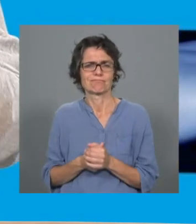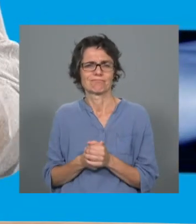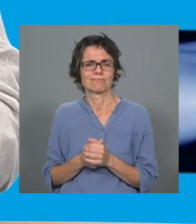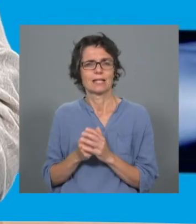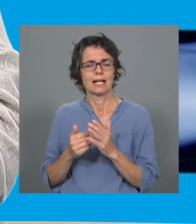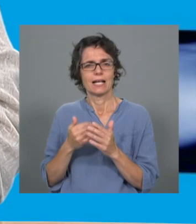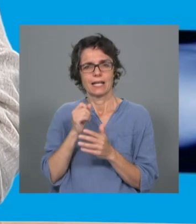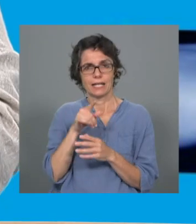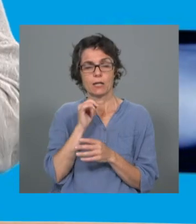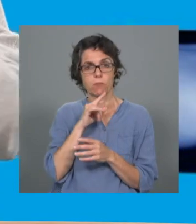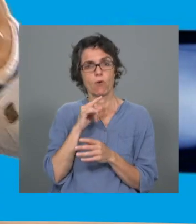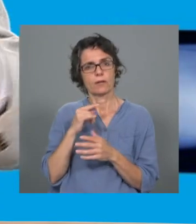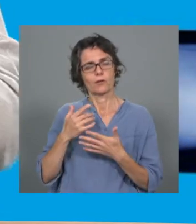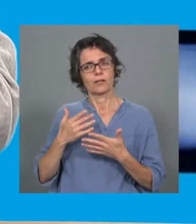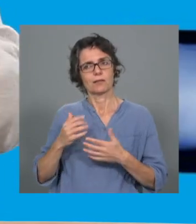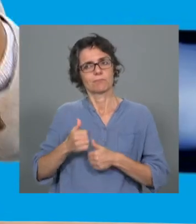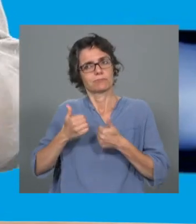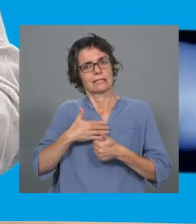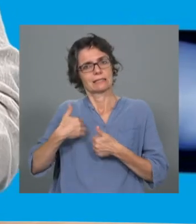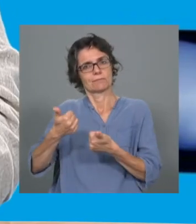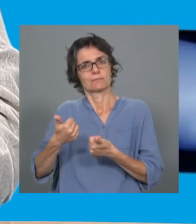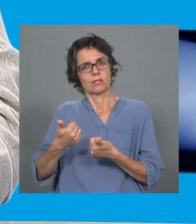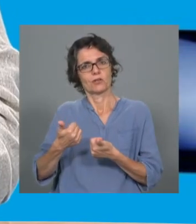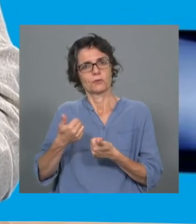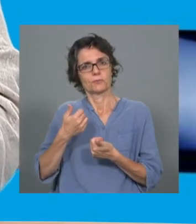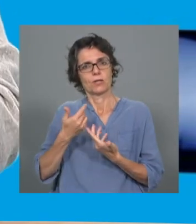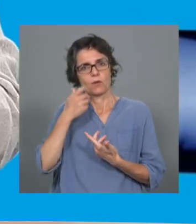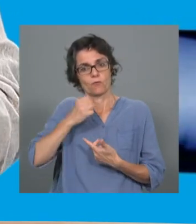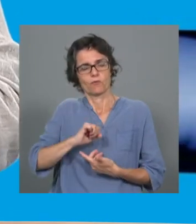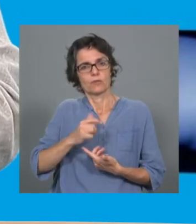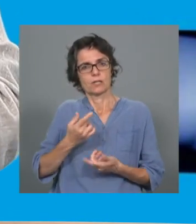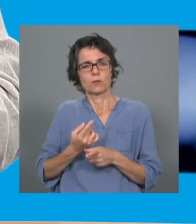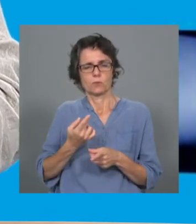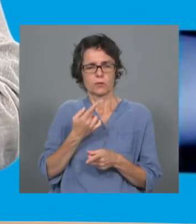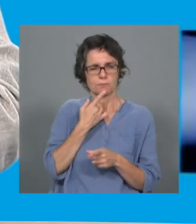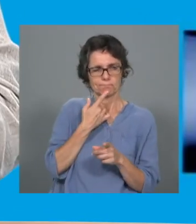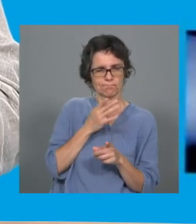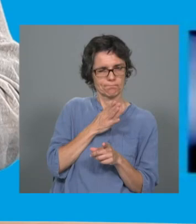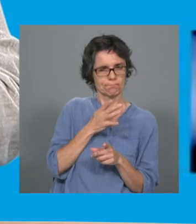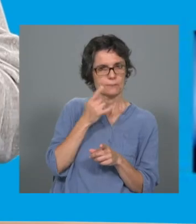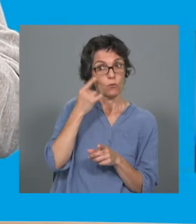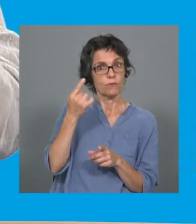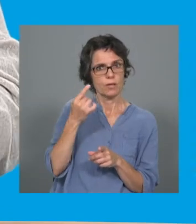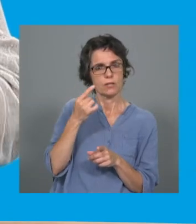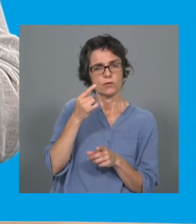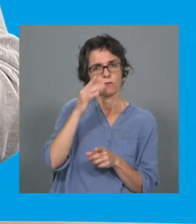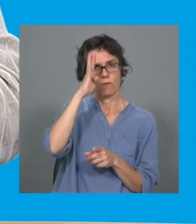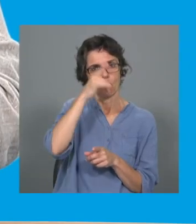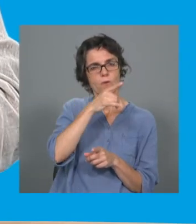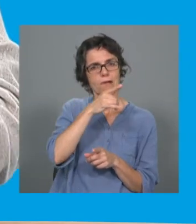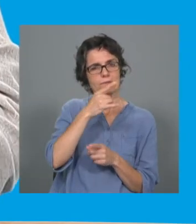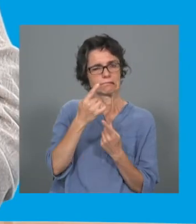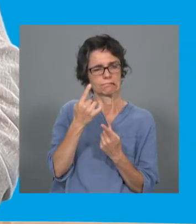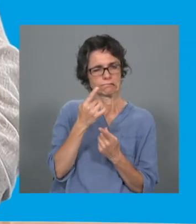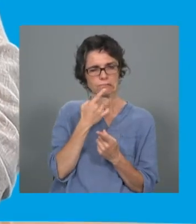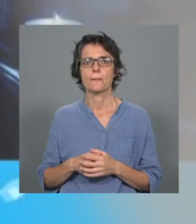melhorar pelo menos em termos físicos, melhorar, porque se tinha visto até na viagem ao Iraque que o cansaço e algum mal-estar